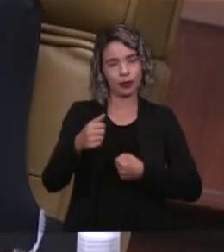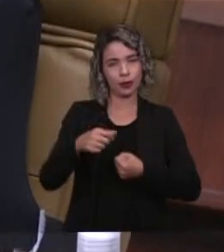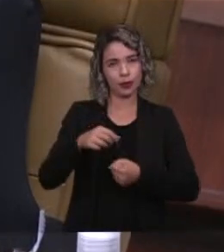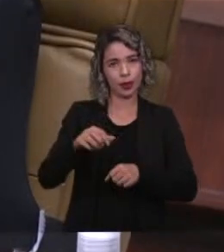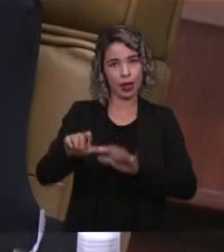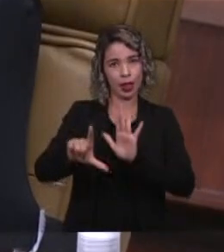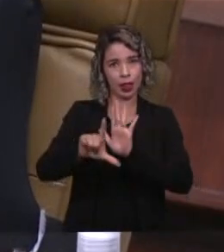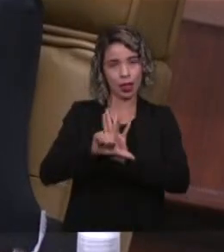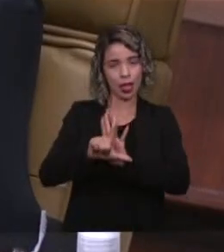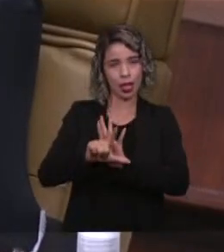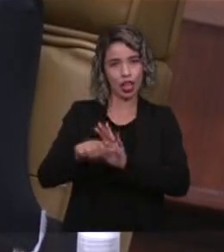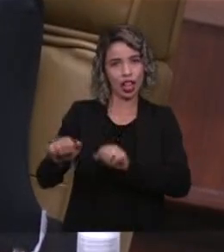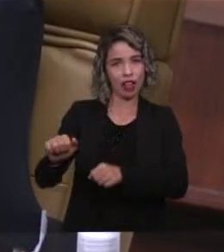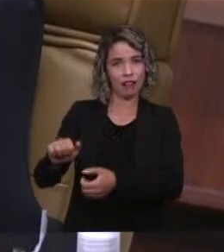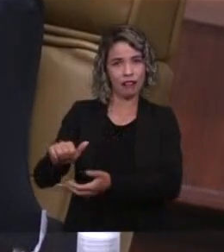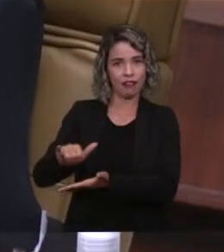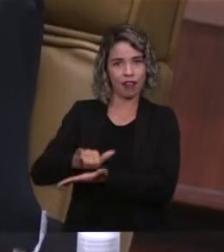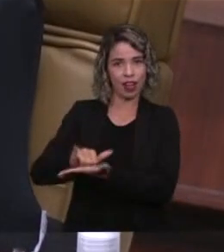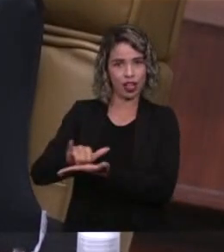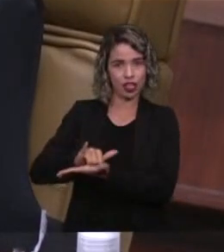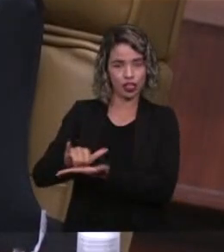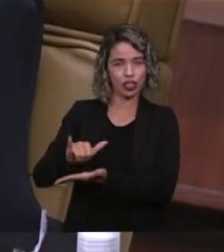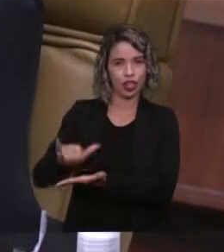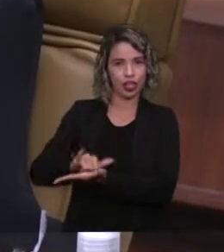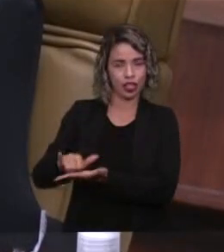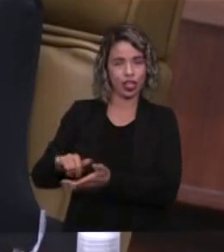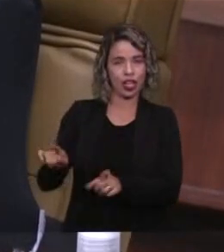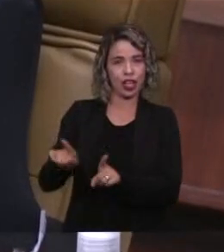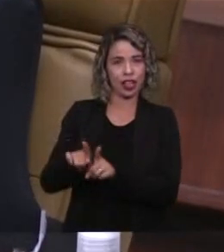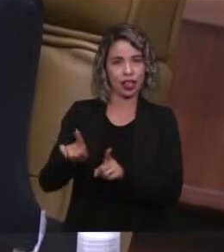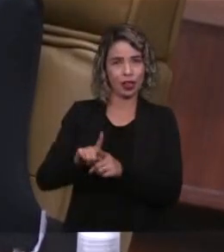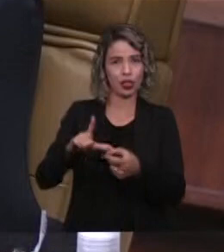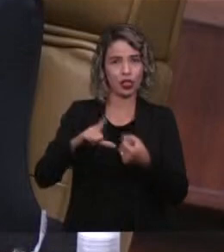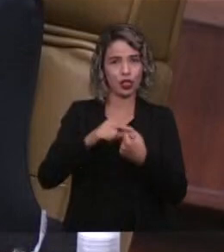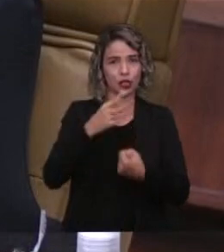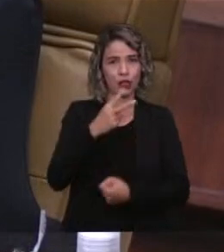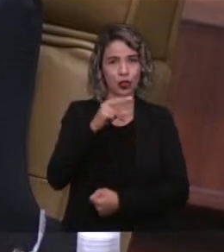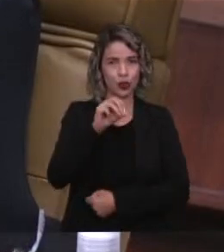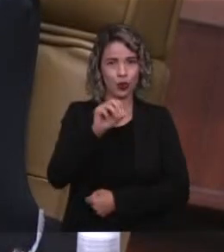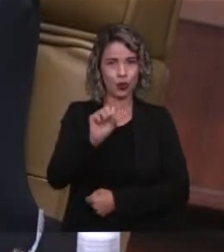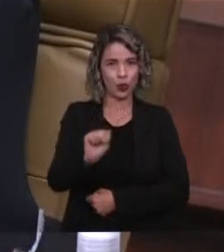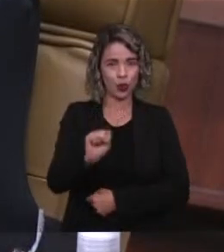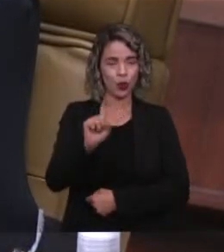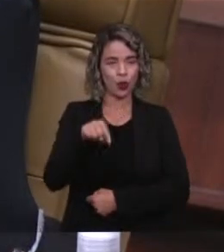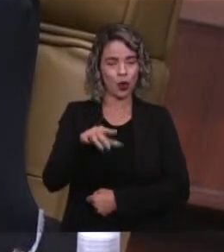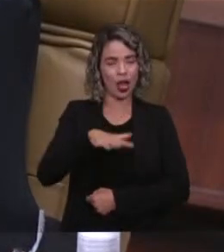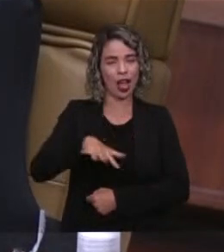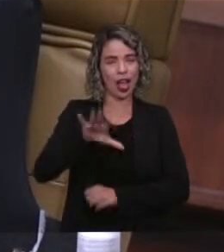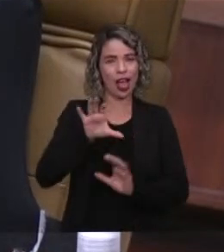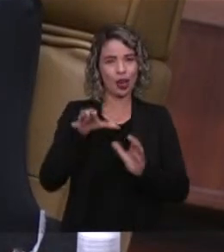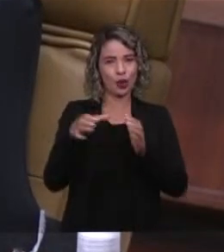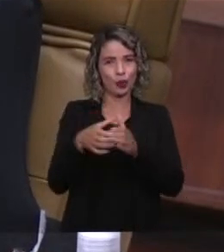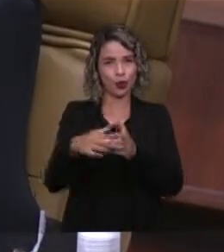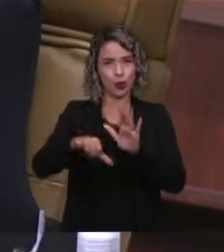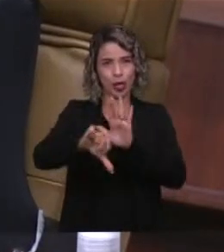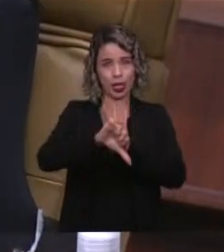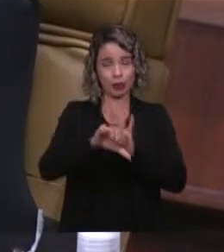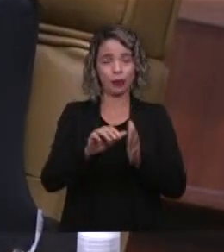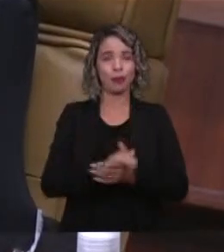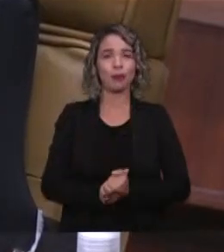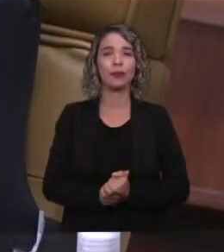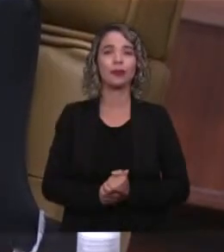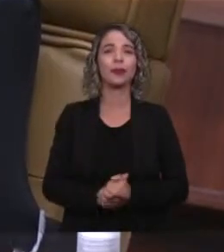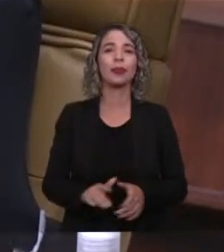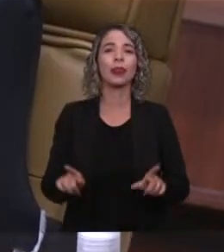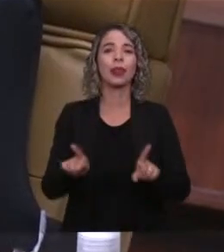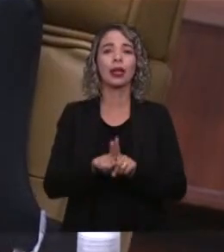Dinheiro, e artigo 288 do Código Penal, que se refere à associação criminosa. Em